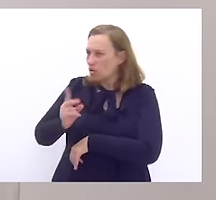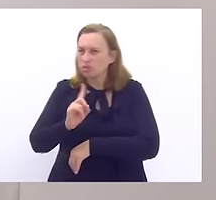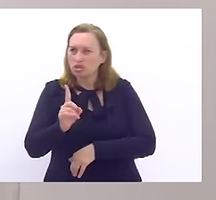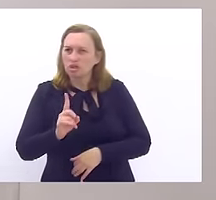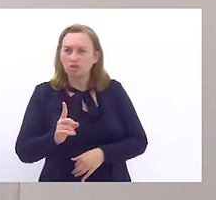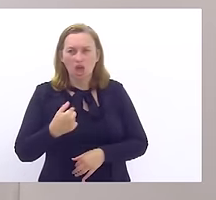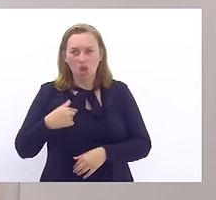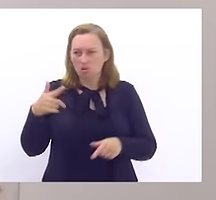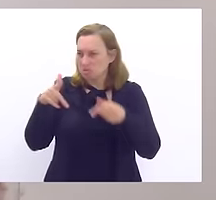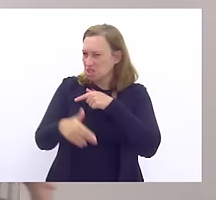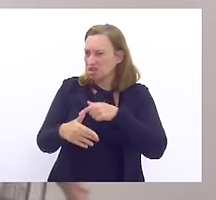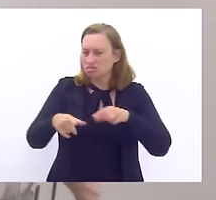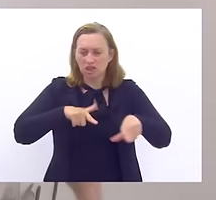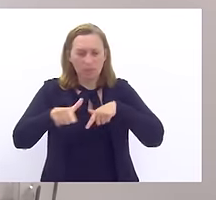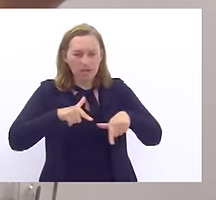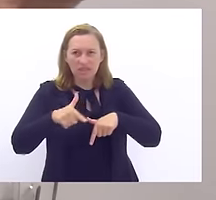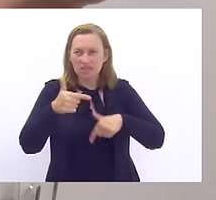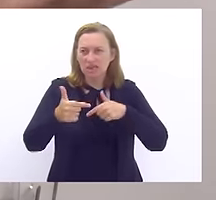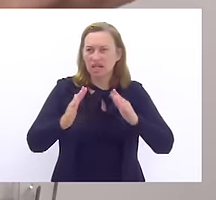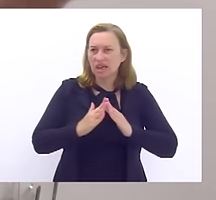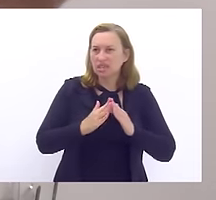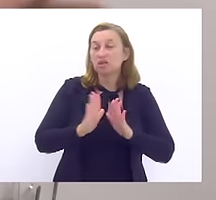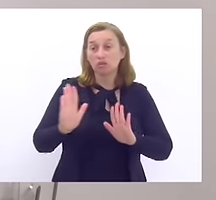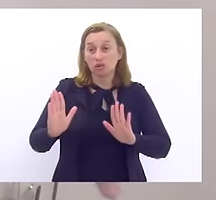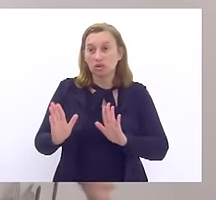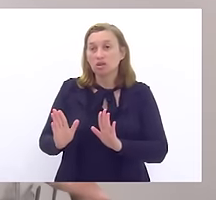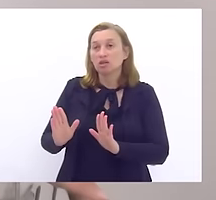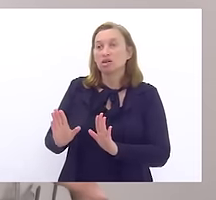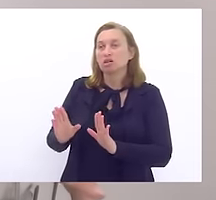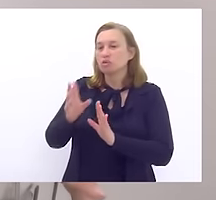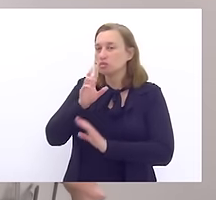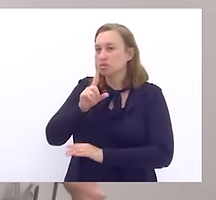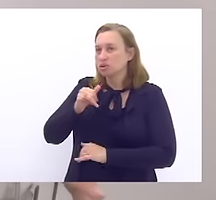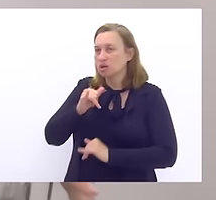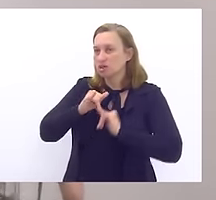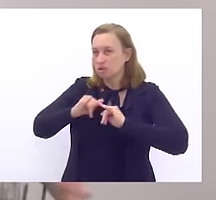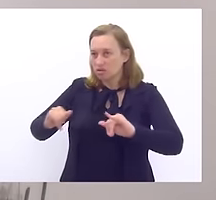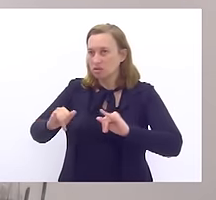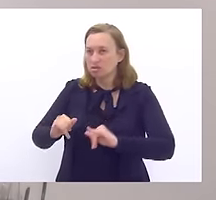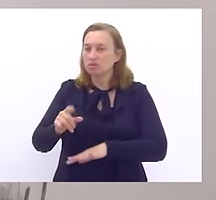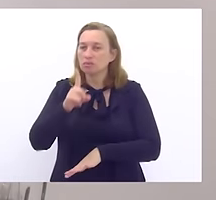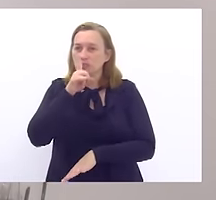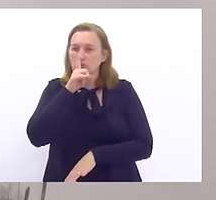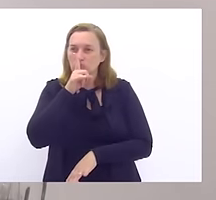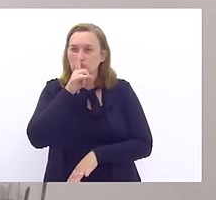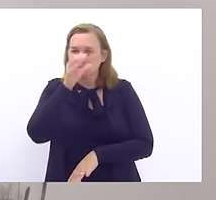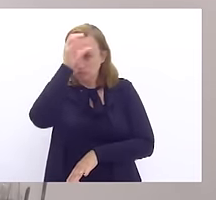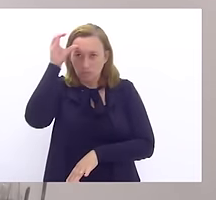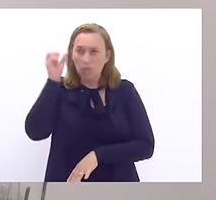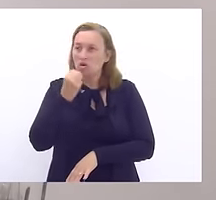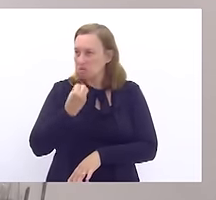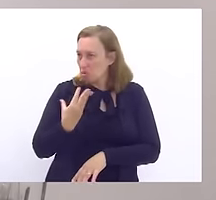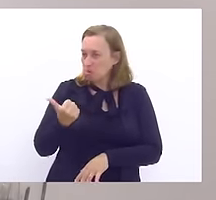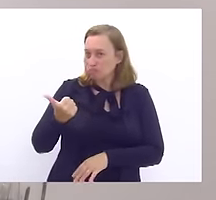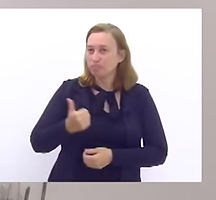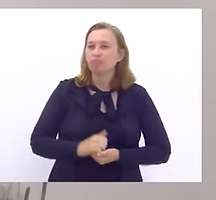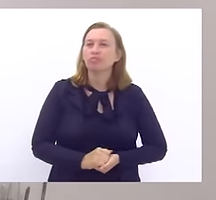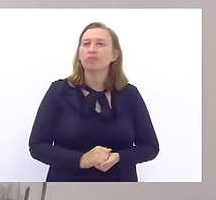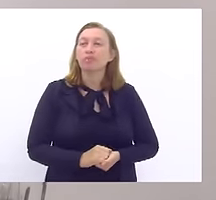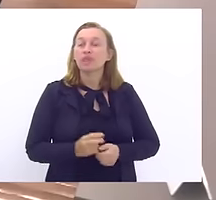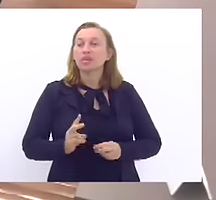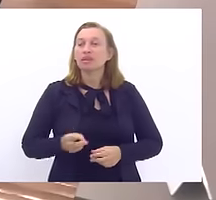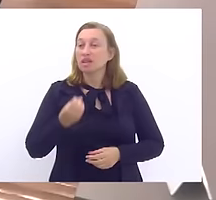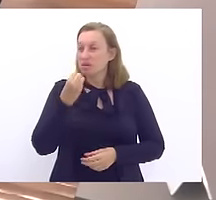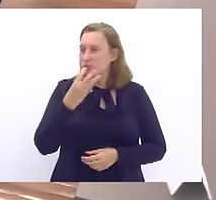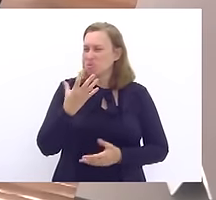interferir no trabalho dessa casa Doutor orientação para sua cliente é que ela fique em silêncio muito bom só tá